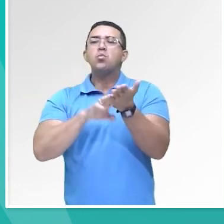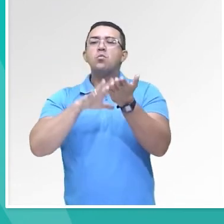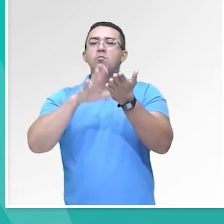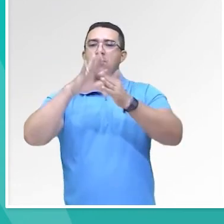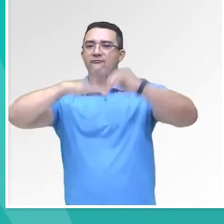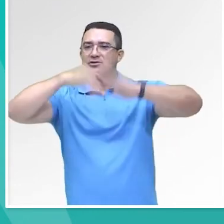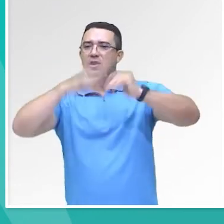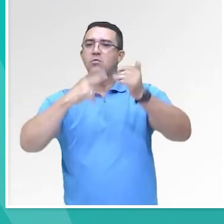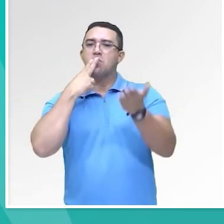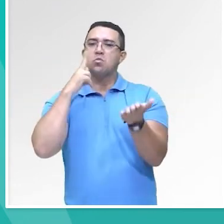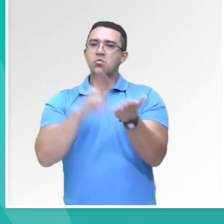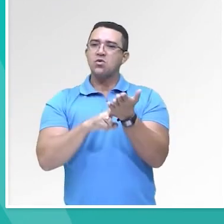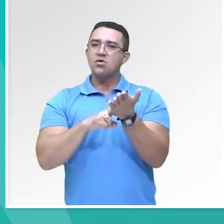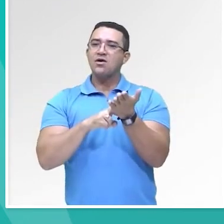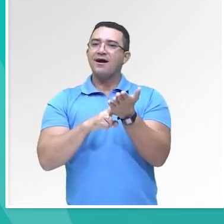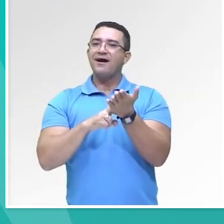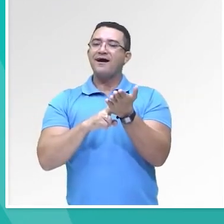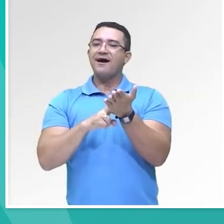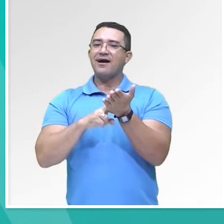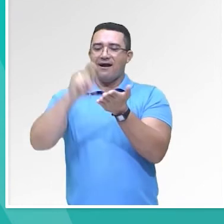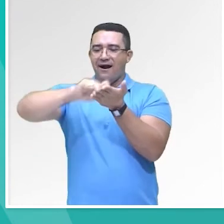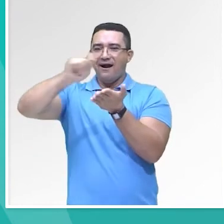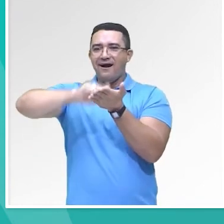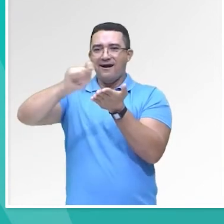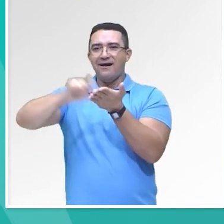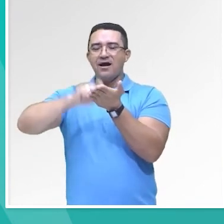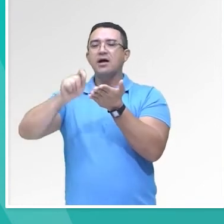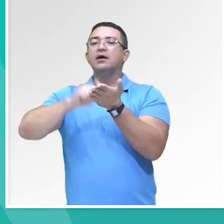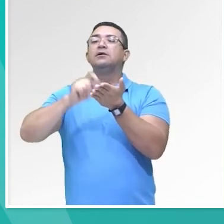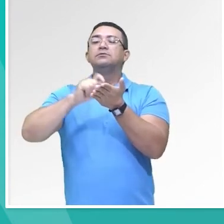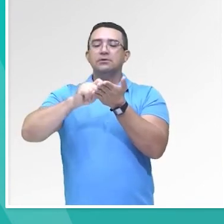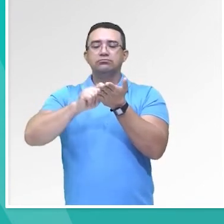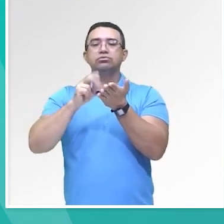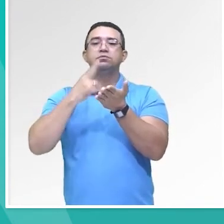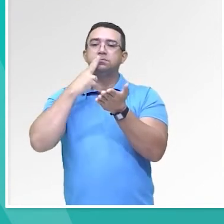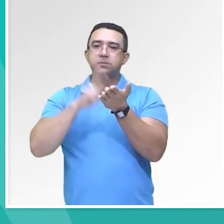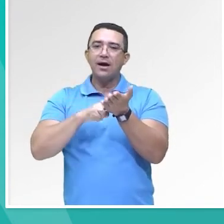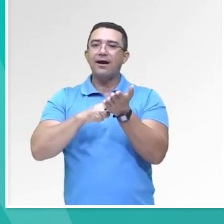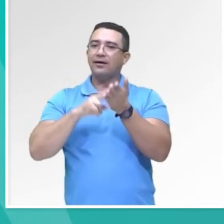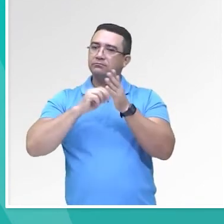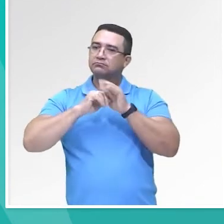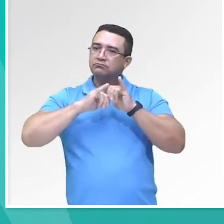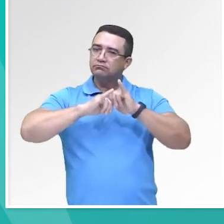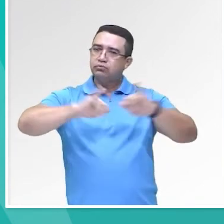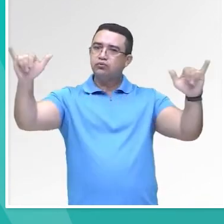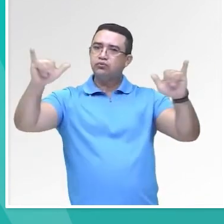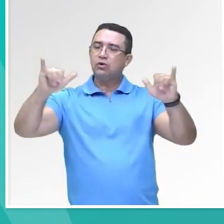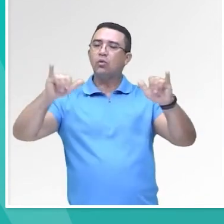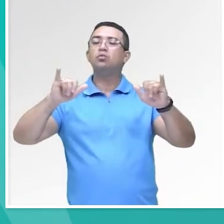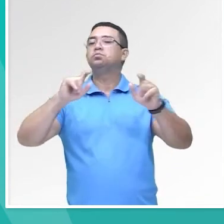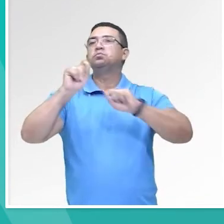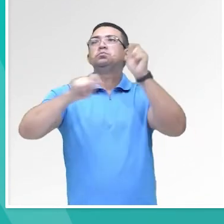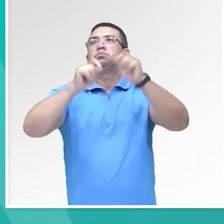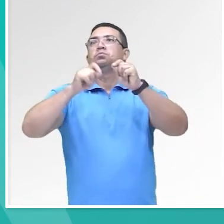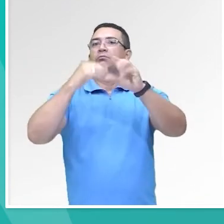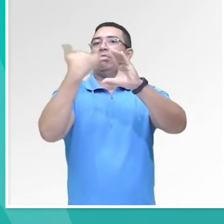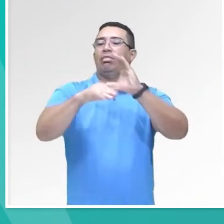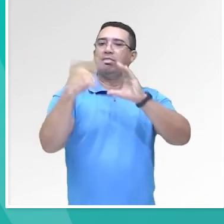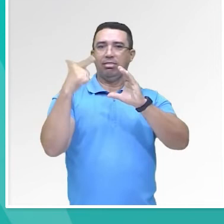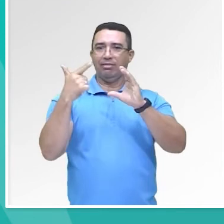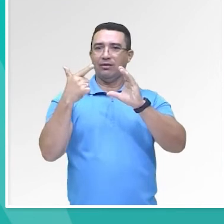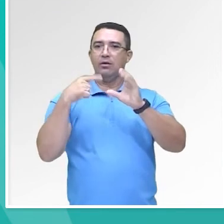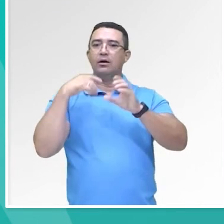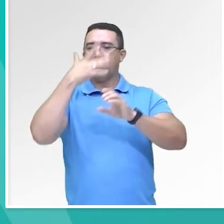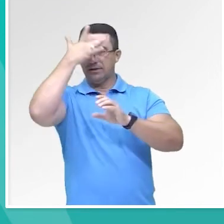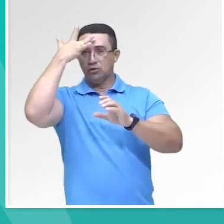missão de levar a notícia de que eles tinham ganho a batalha, né, para as pessoas que estavam lá em sua cidade. Então